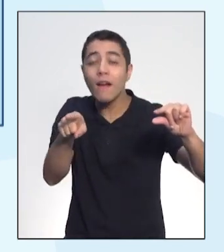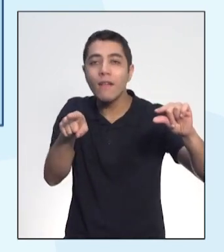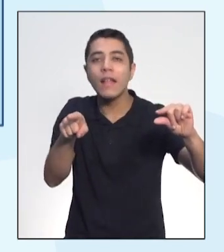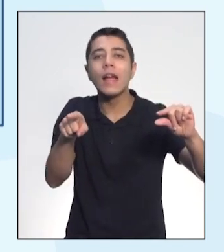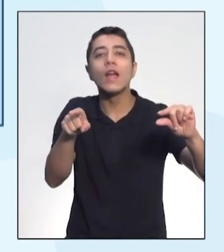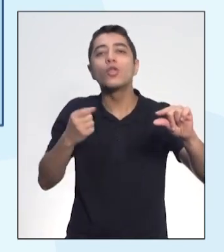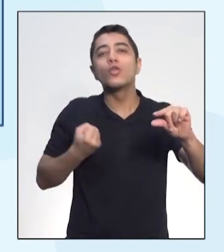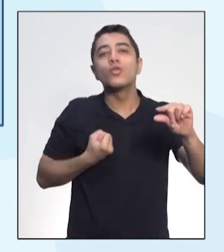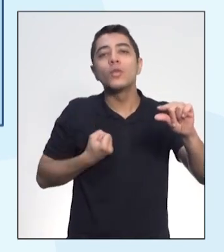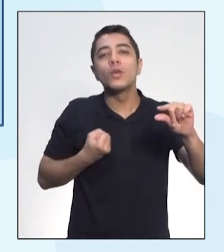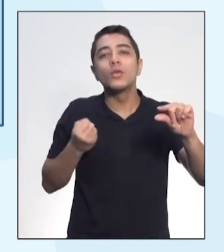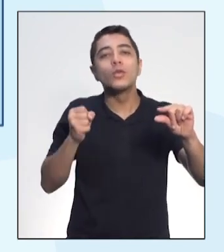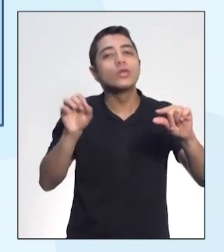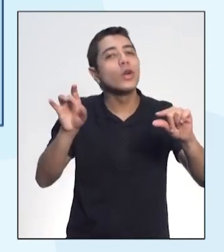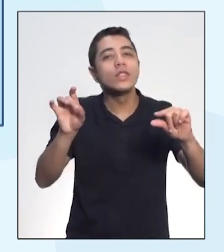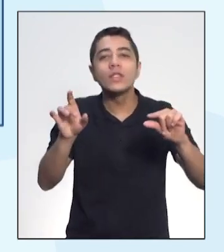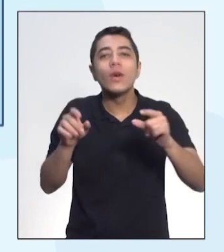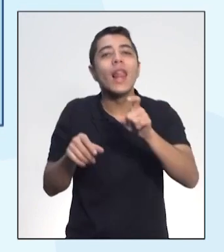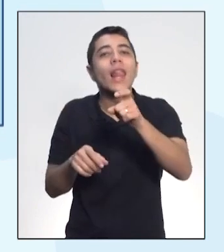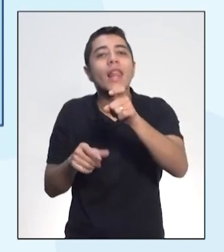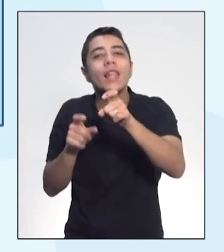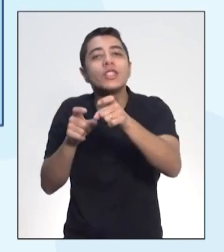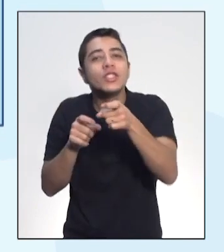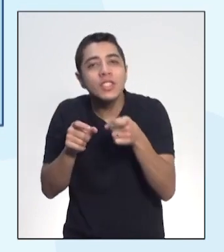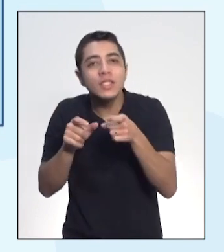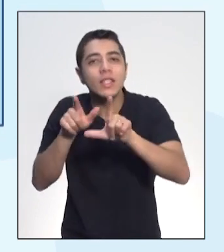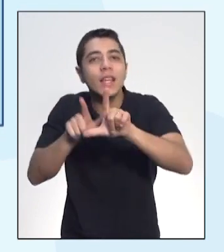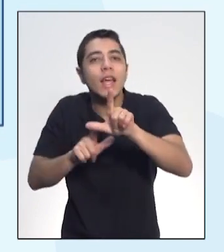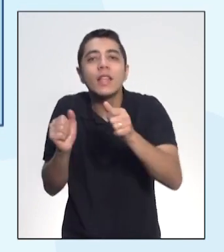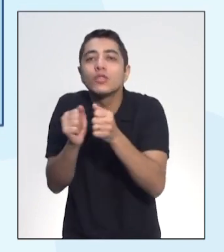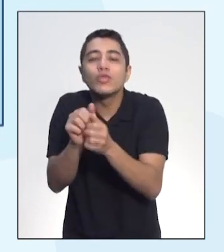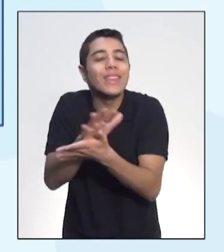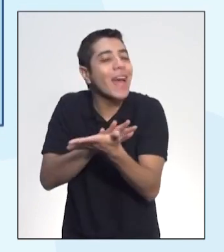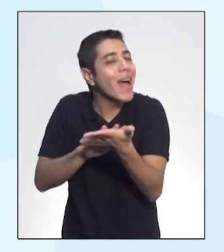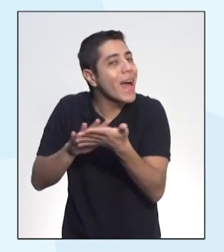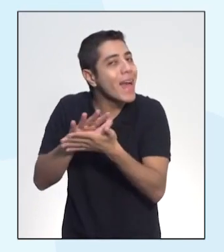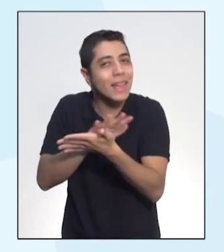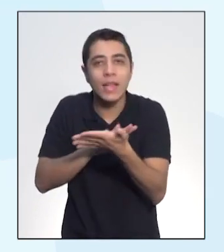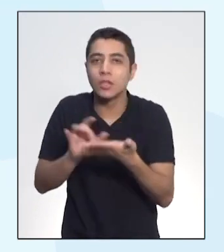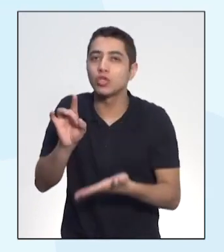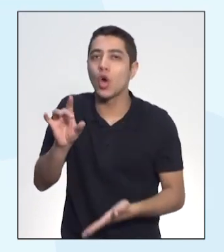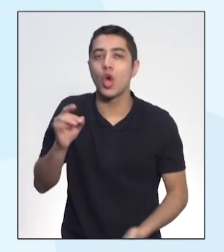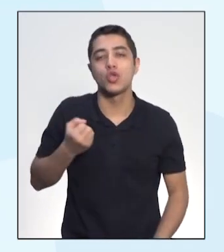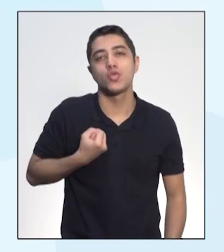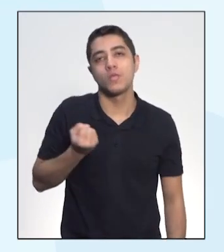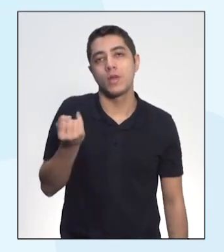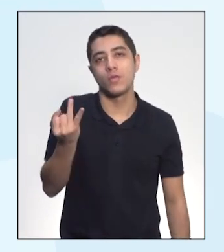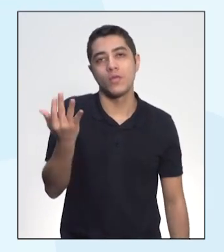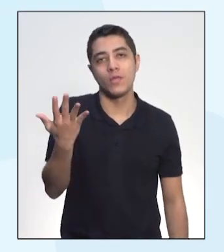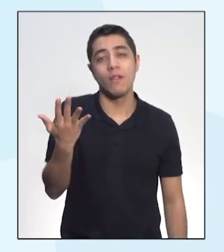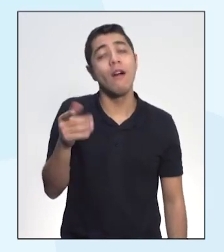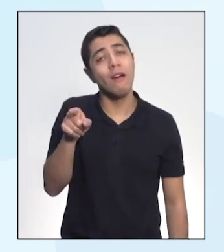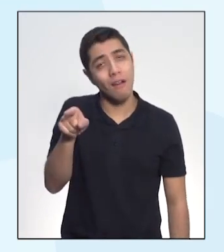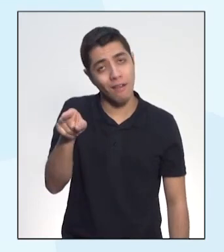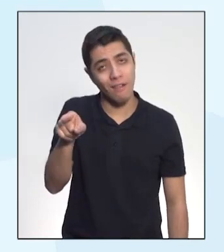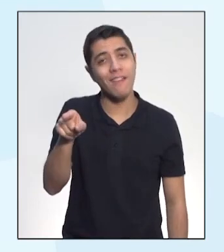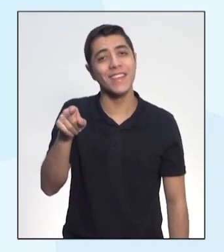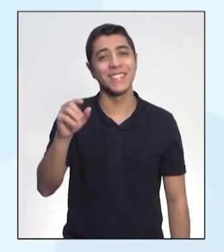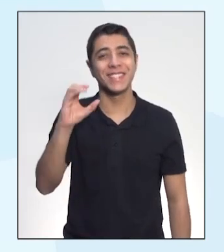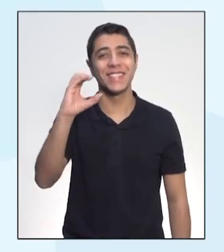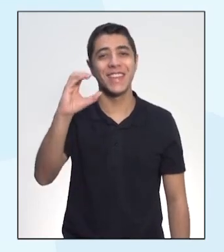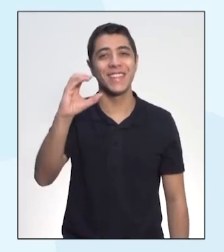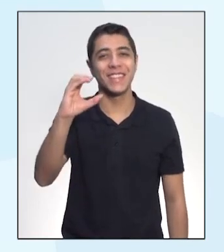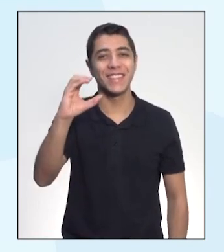É, muito bom. Próximo slide, por favor. Então, já falei do A, que é a concavidade, e do C, onde cruza o